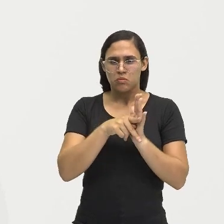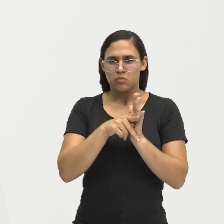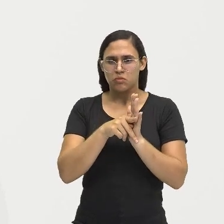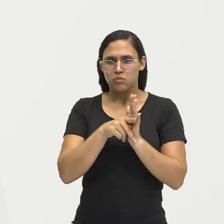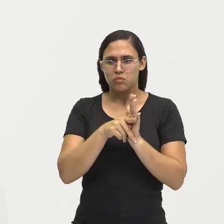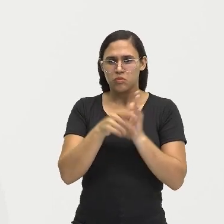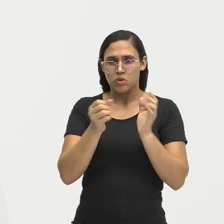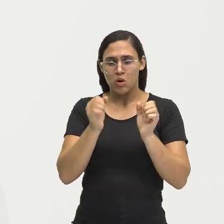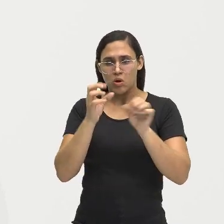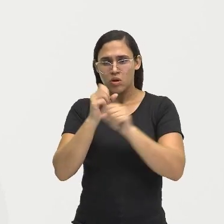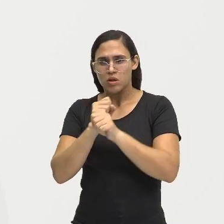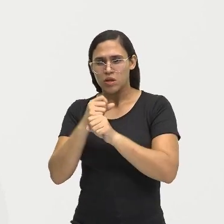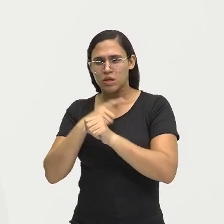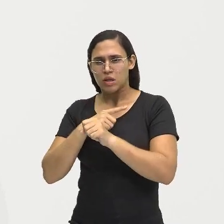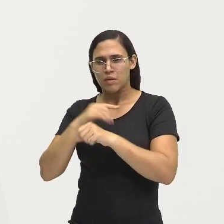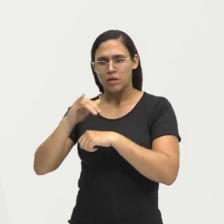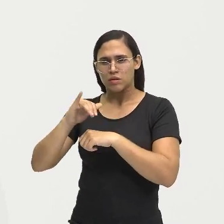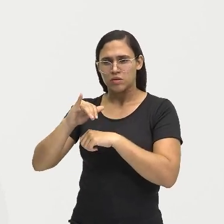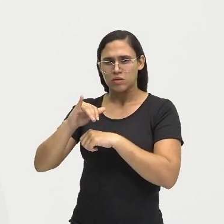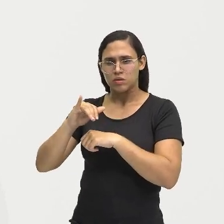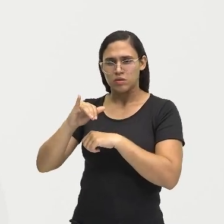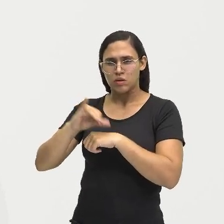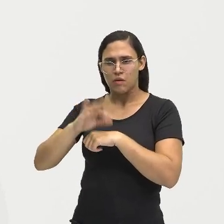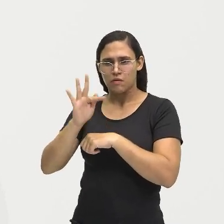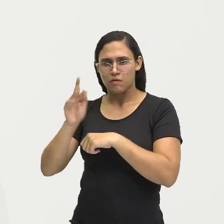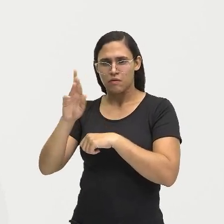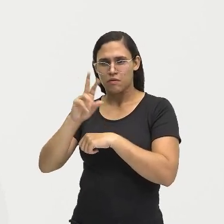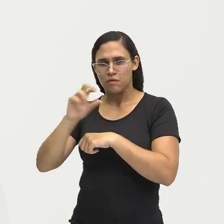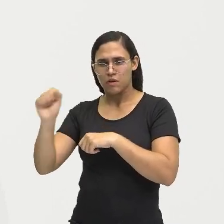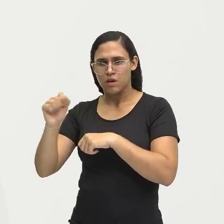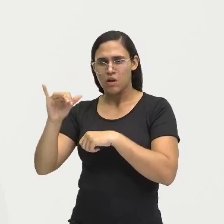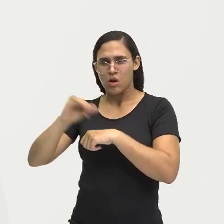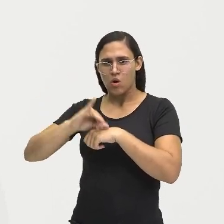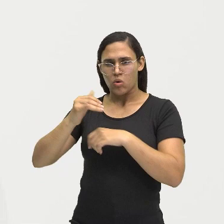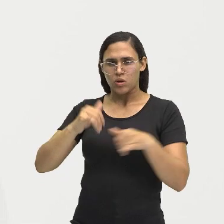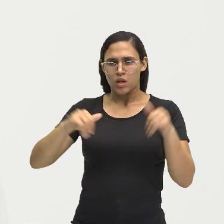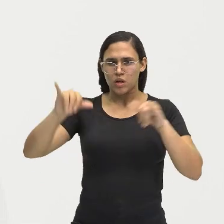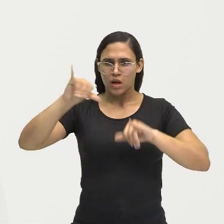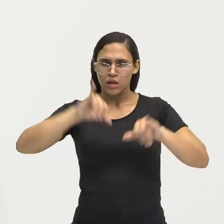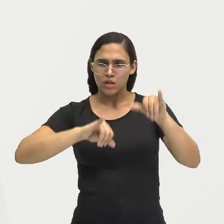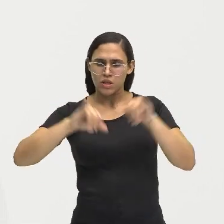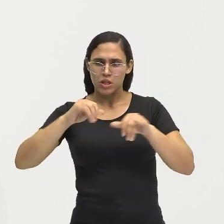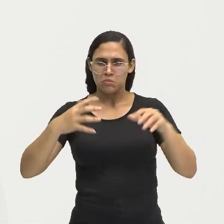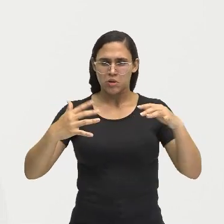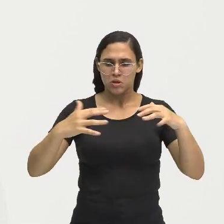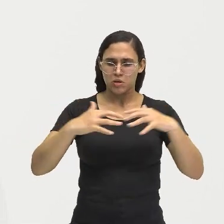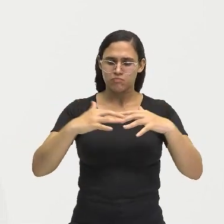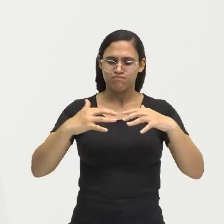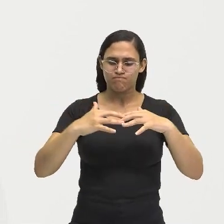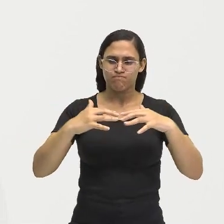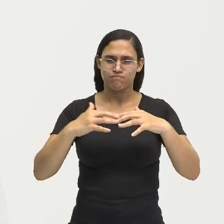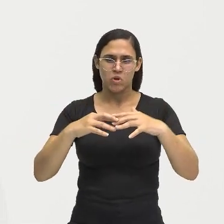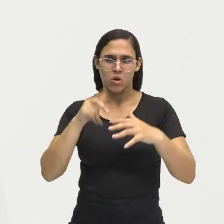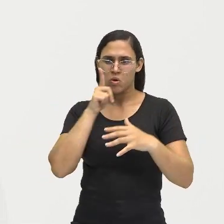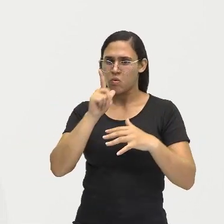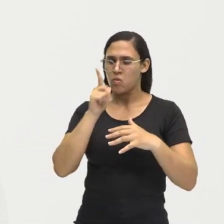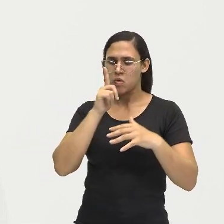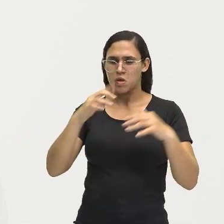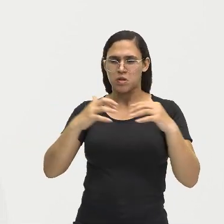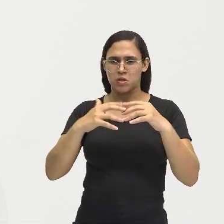mais ferro, então por isso essas águas elas não se misturam, né? Então elas percorrem aí quilômetros